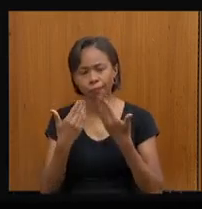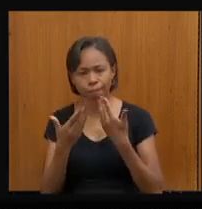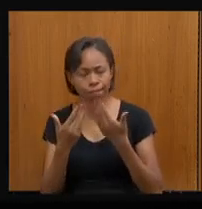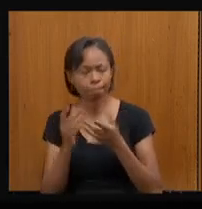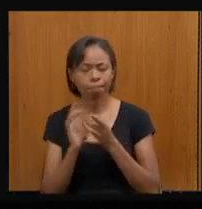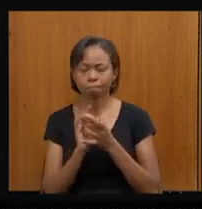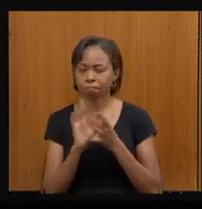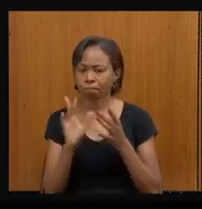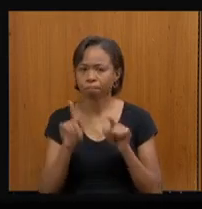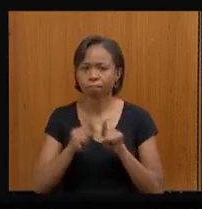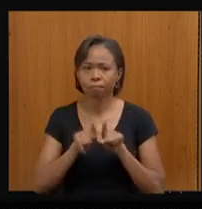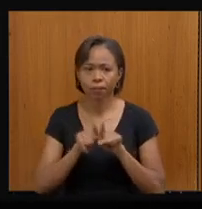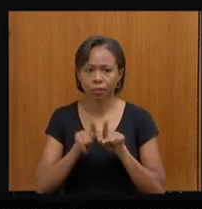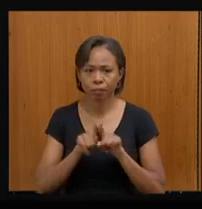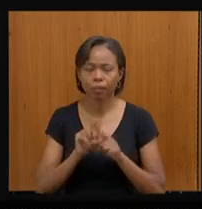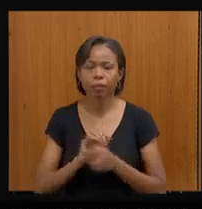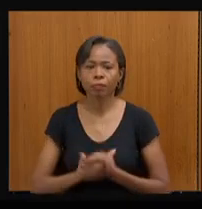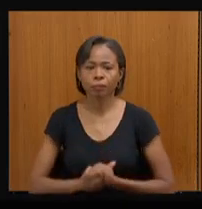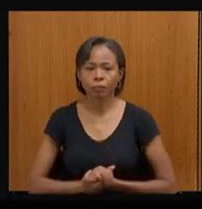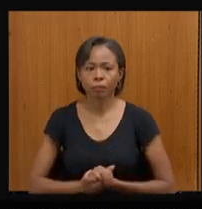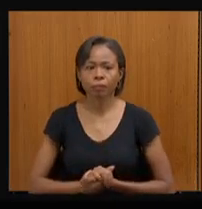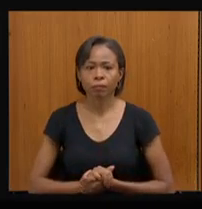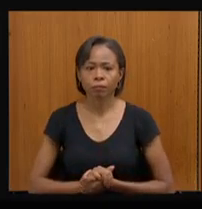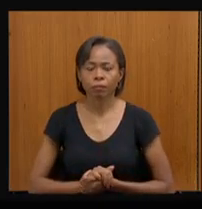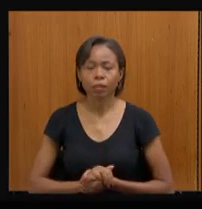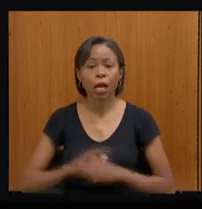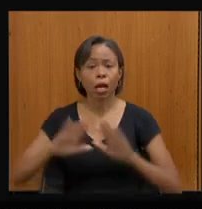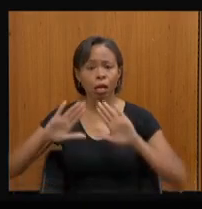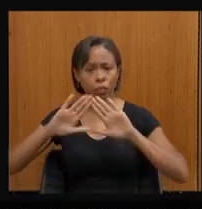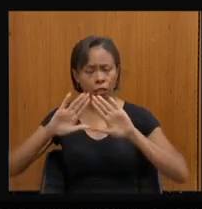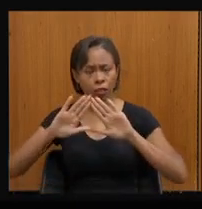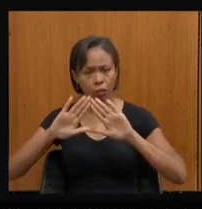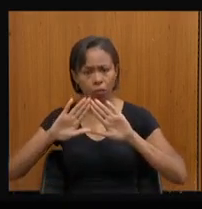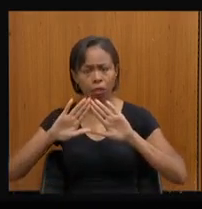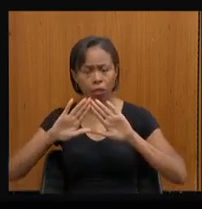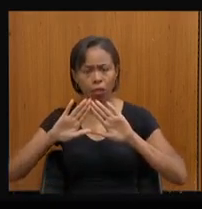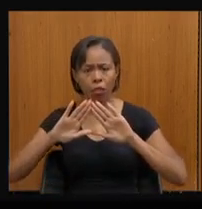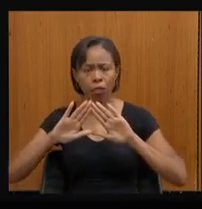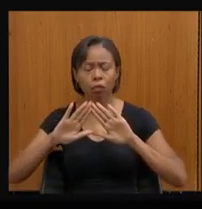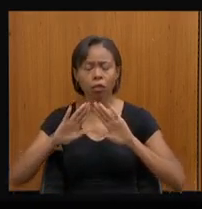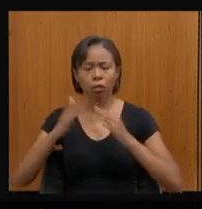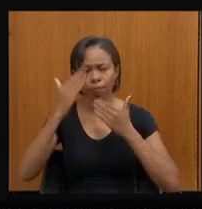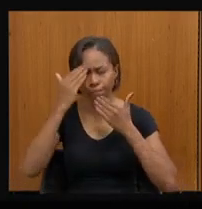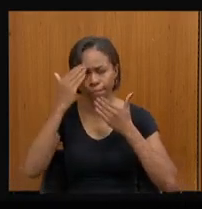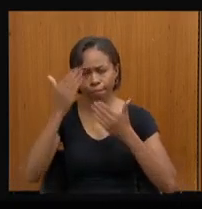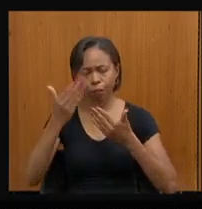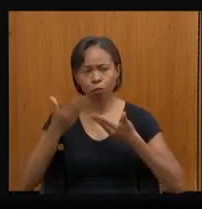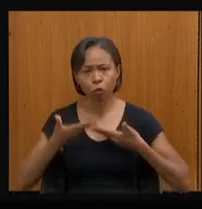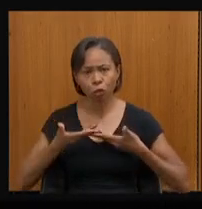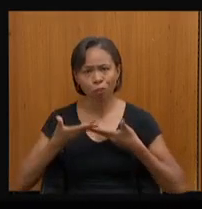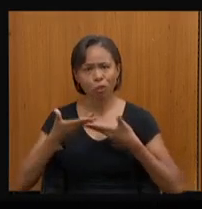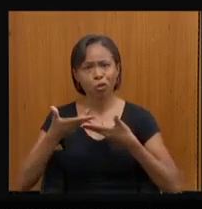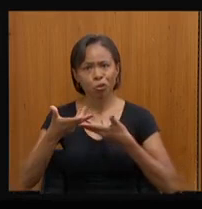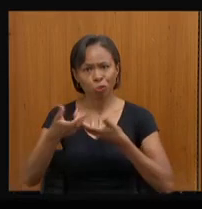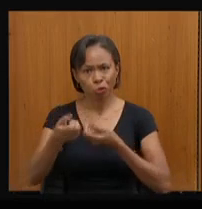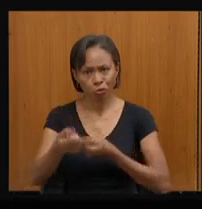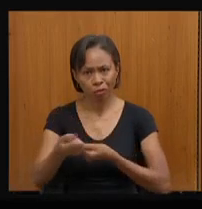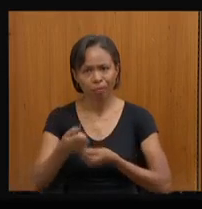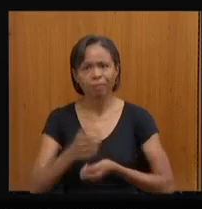agradeço a Assembleia Legislativa do Estado de Minas Gerais pelo convite